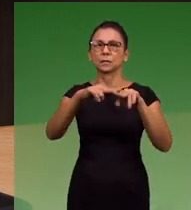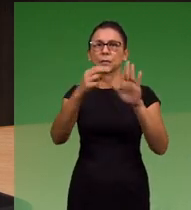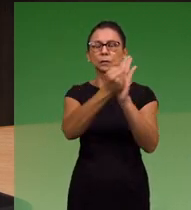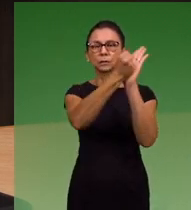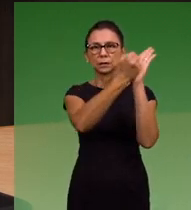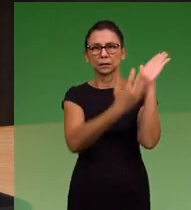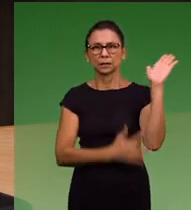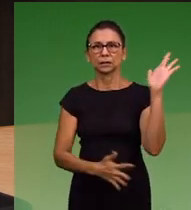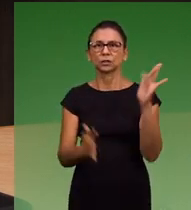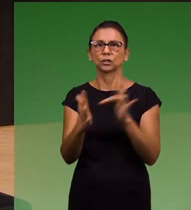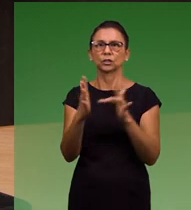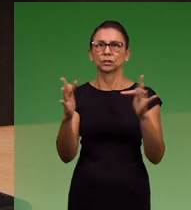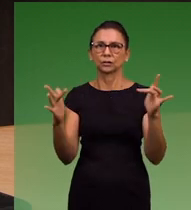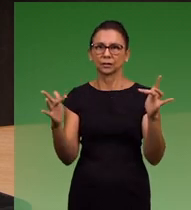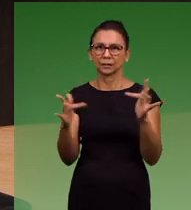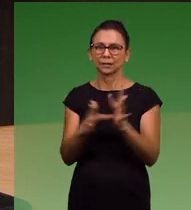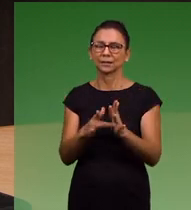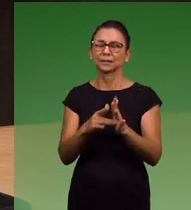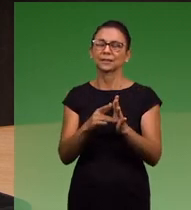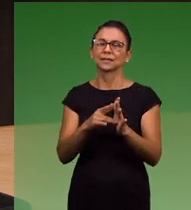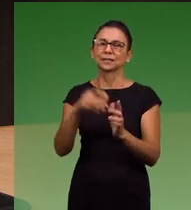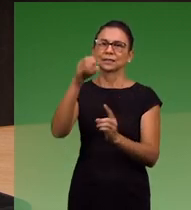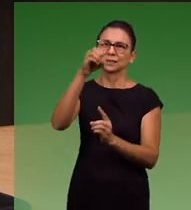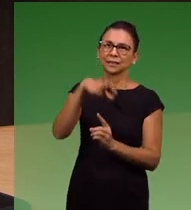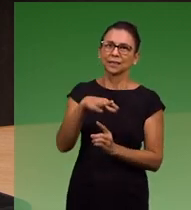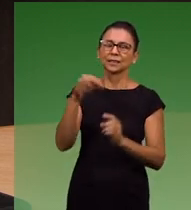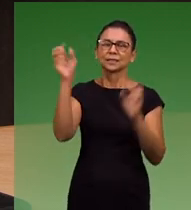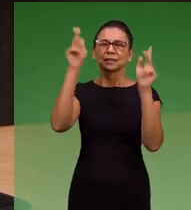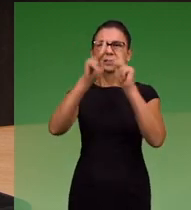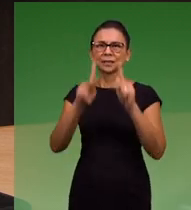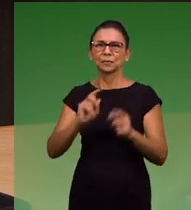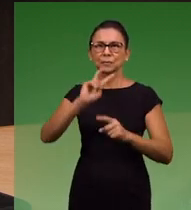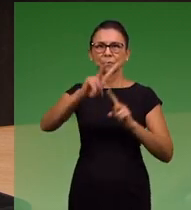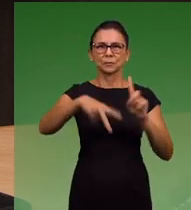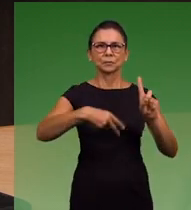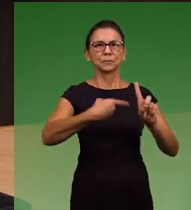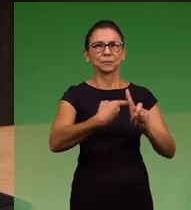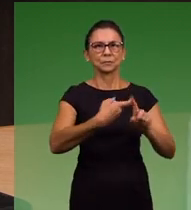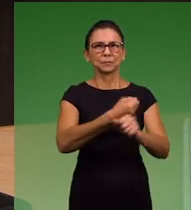Jesus Cristo, graça e paz vos sejam